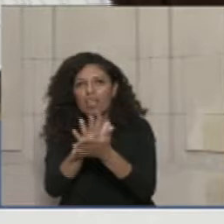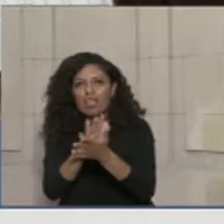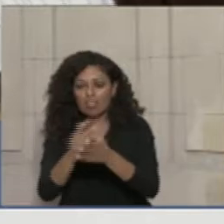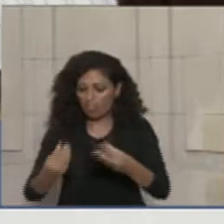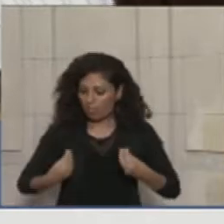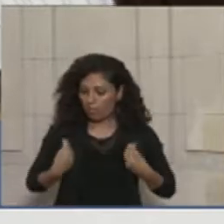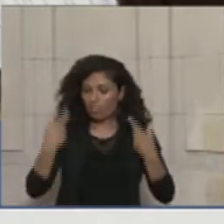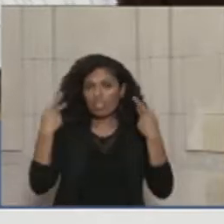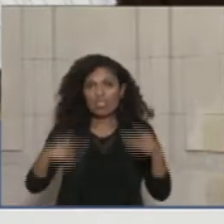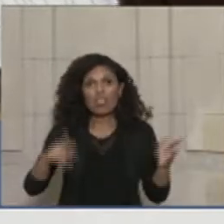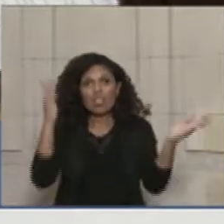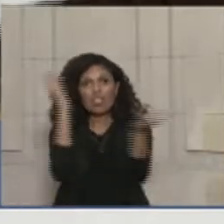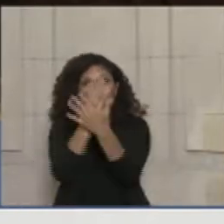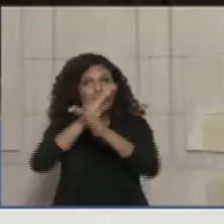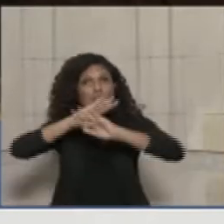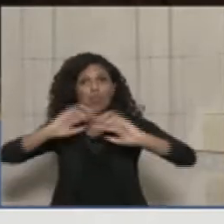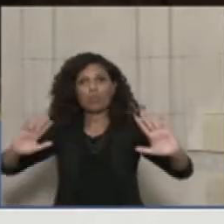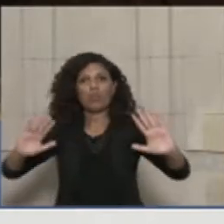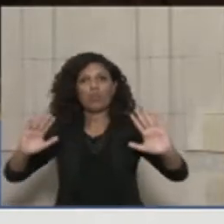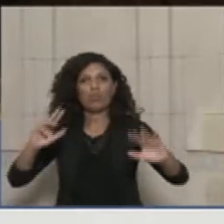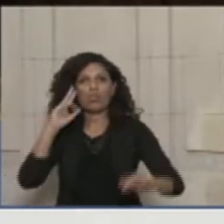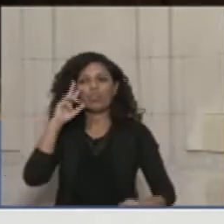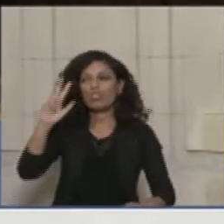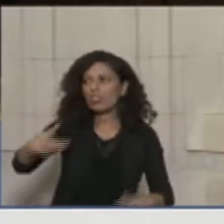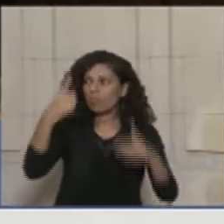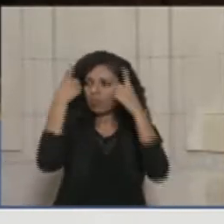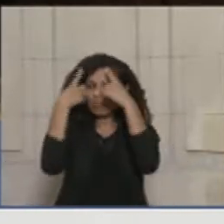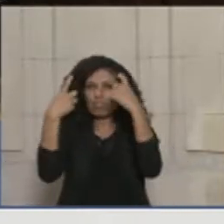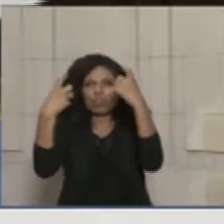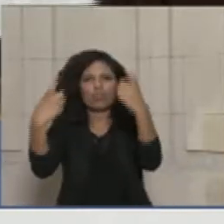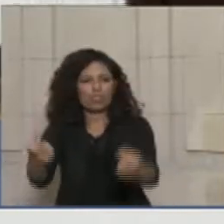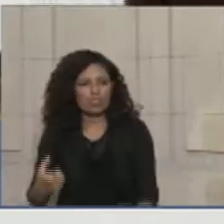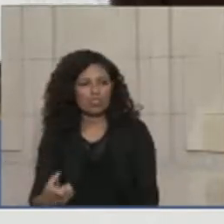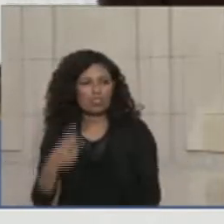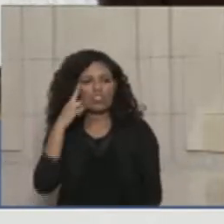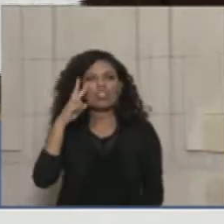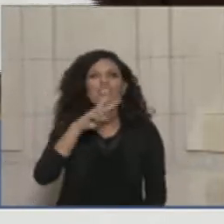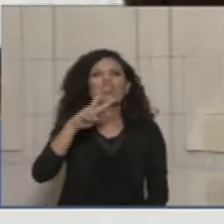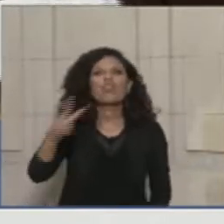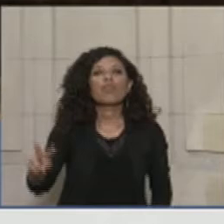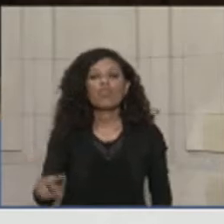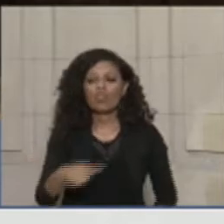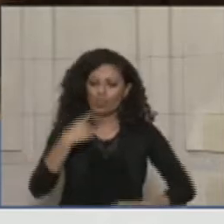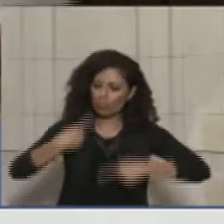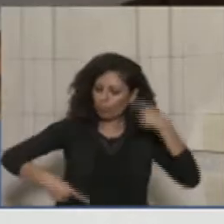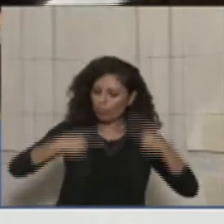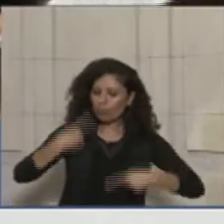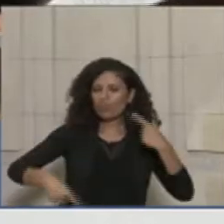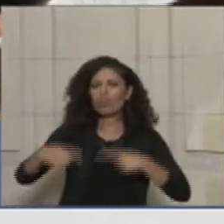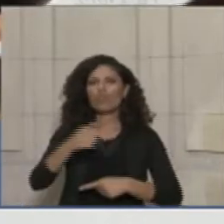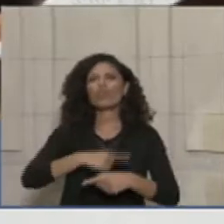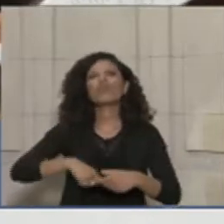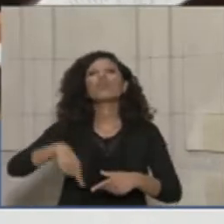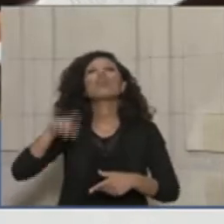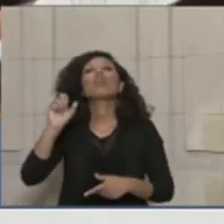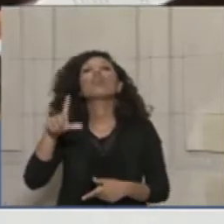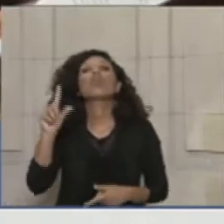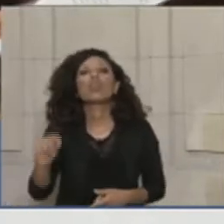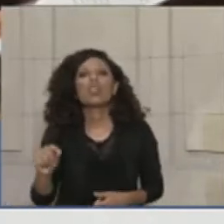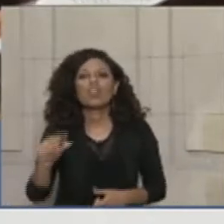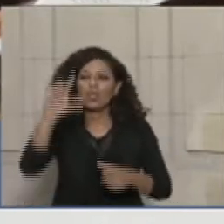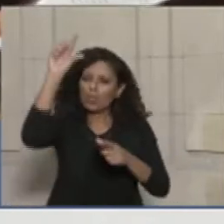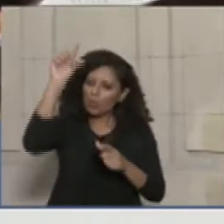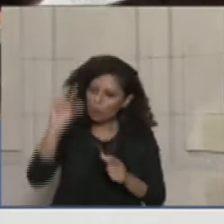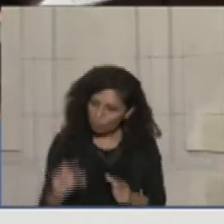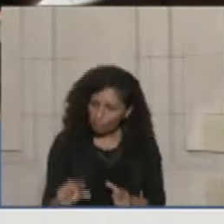vida. E ainda assim, quando a gente olha os índices de violência, a solução dos políticos do poder público é: reduz